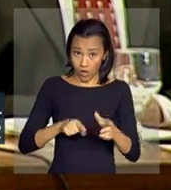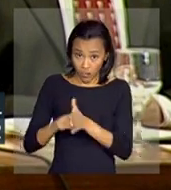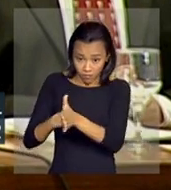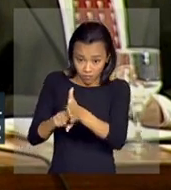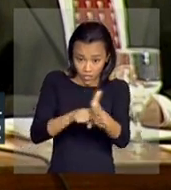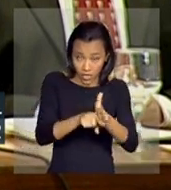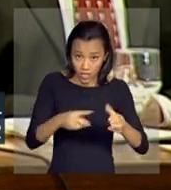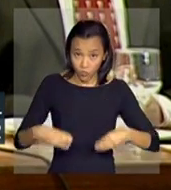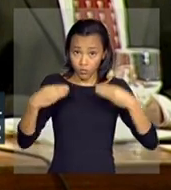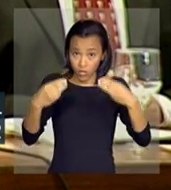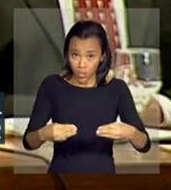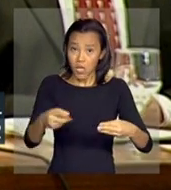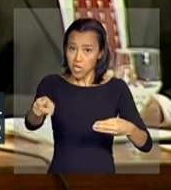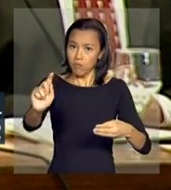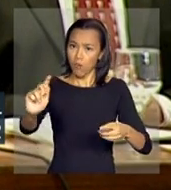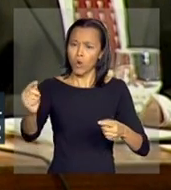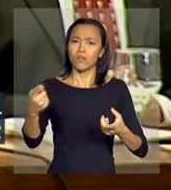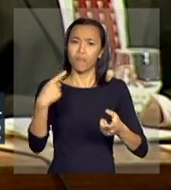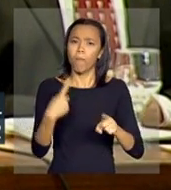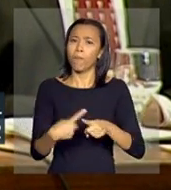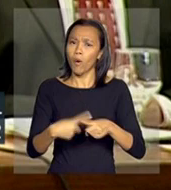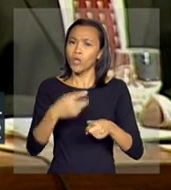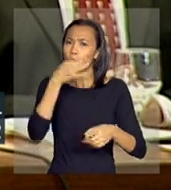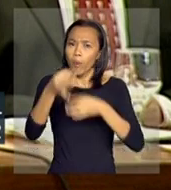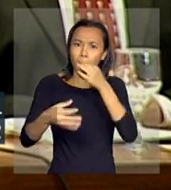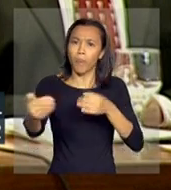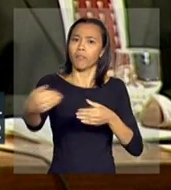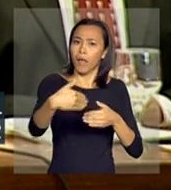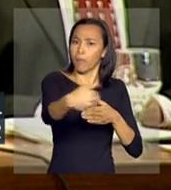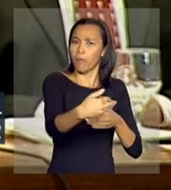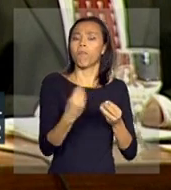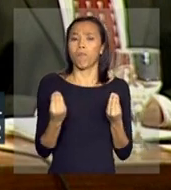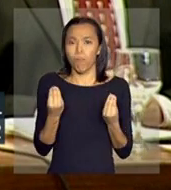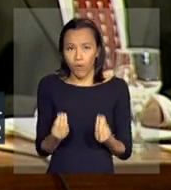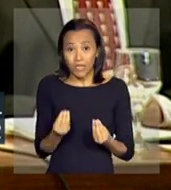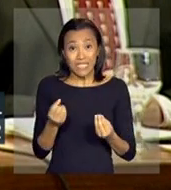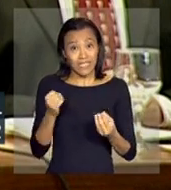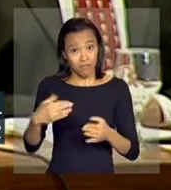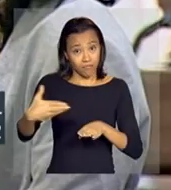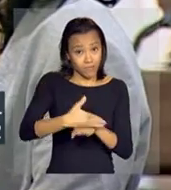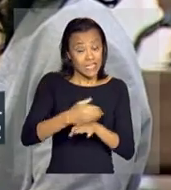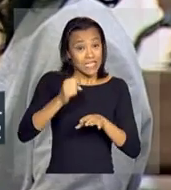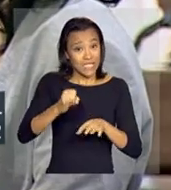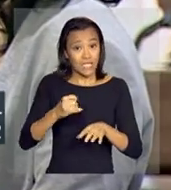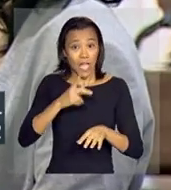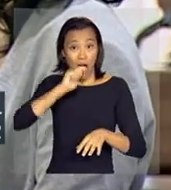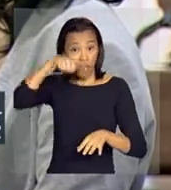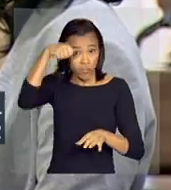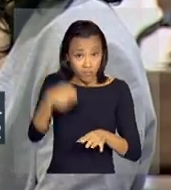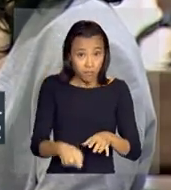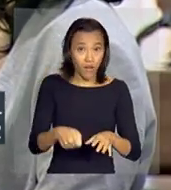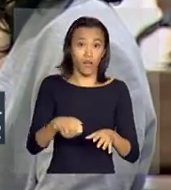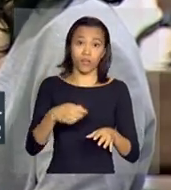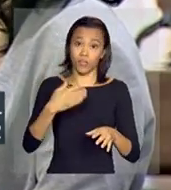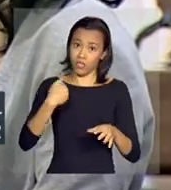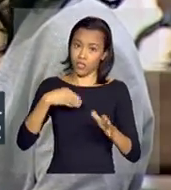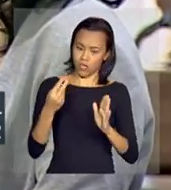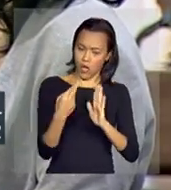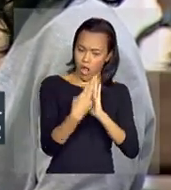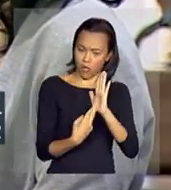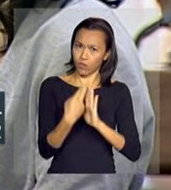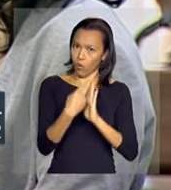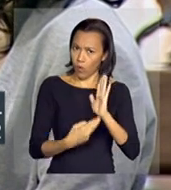Integração. Mas quero dizer que esse problema, caso venha a se confirmar aquilo que está nos nossos